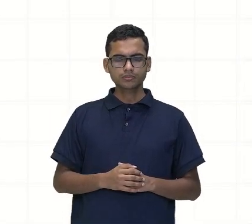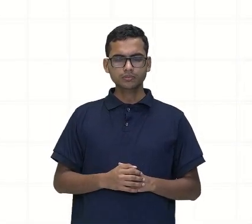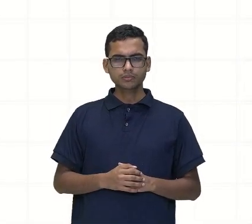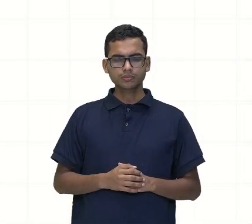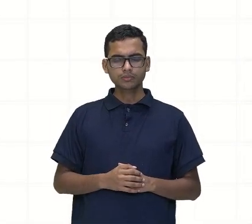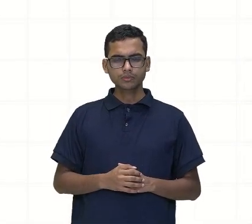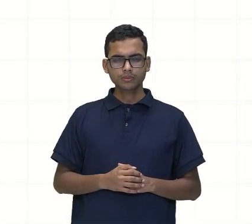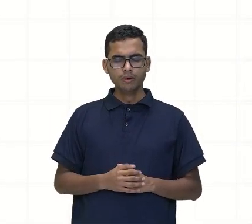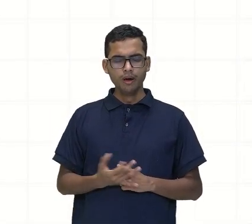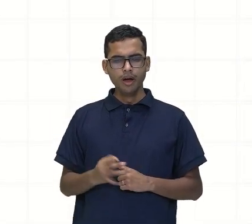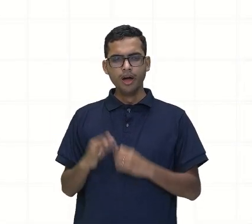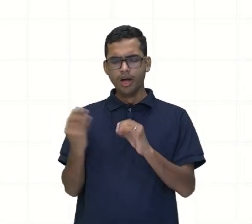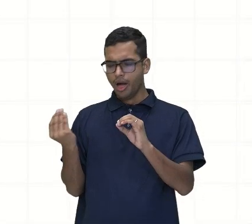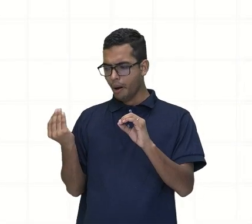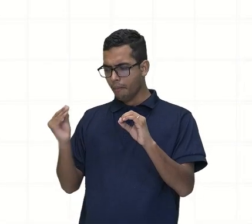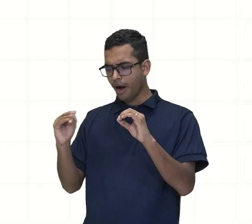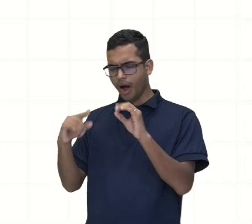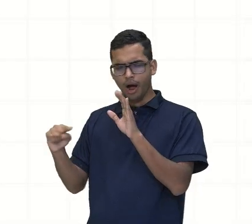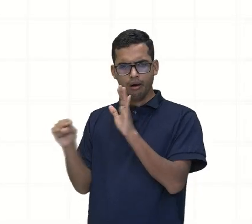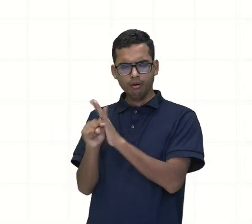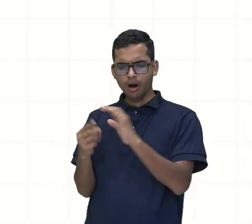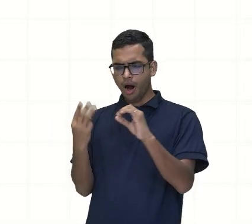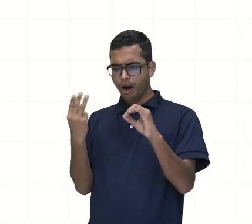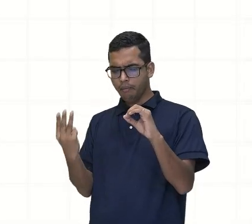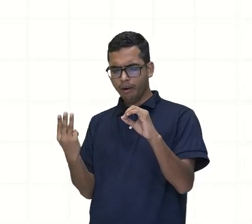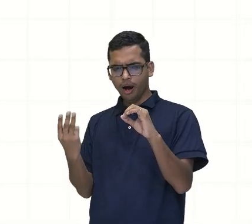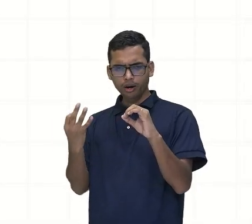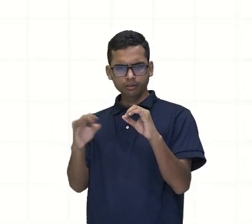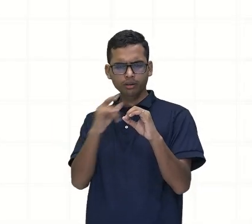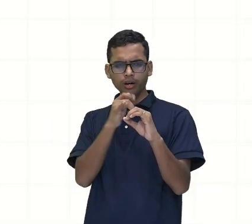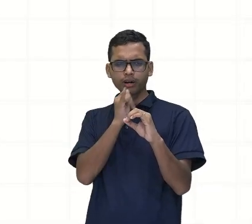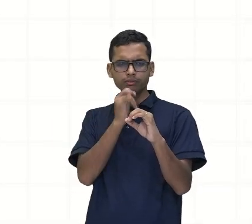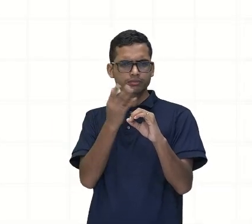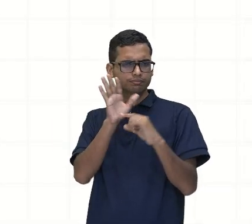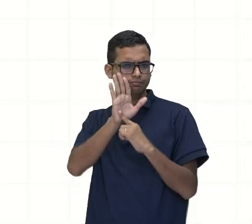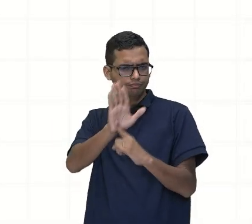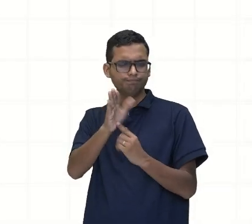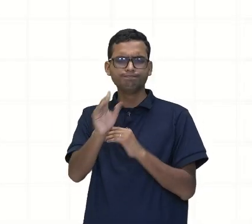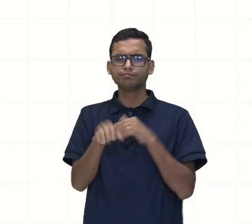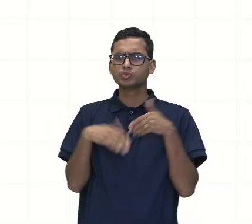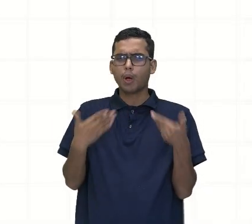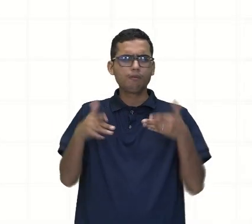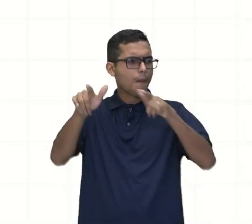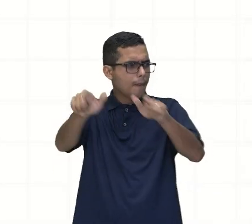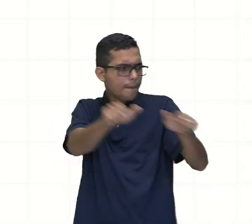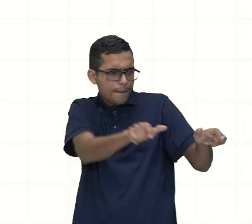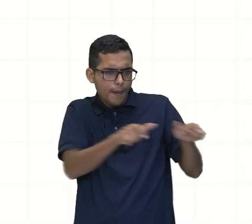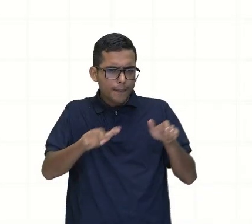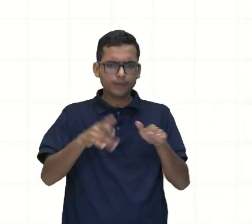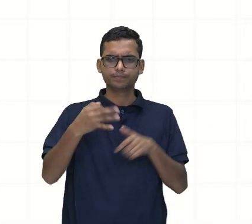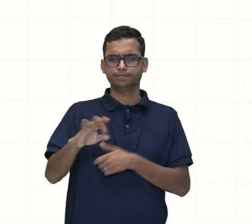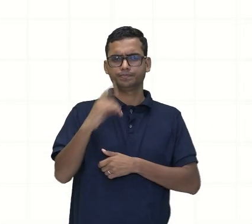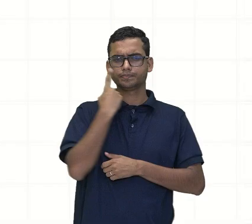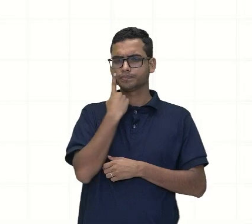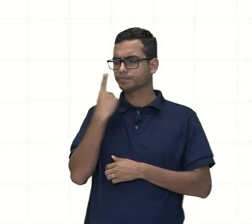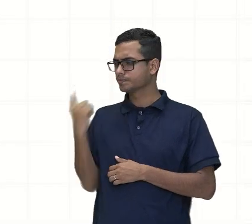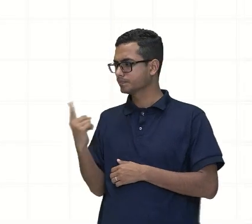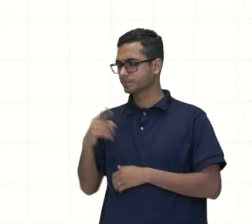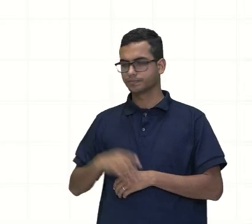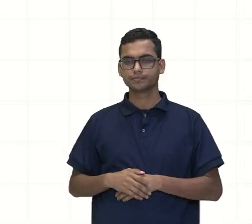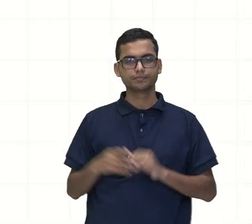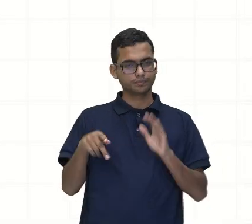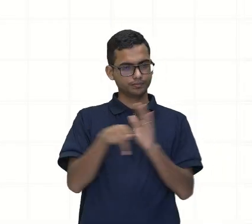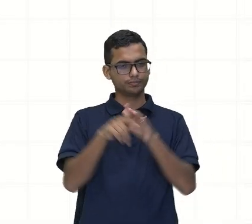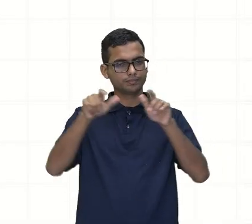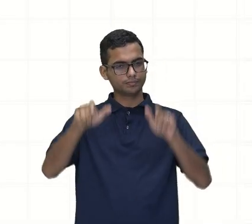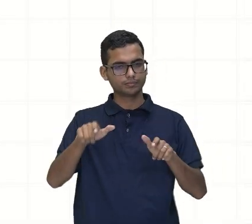Pronto, marcamos o ponto que indica qual cidade? A cidade de São Joaquim, que